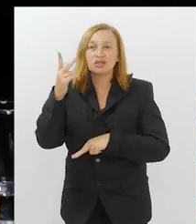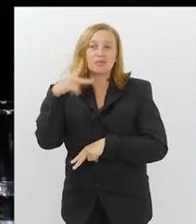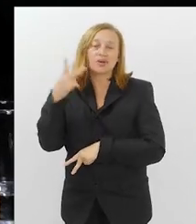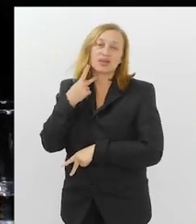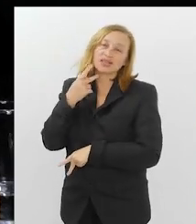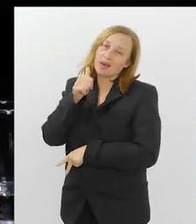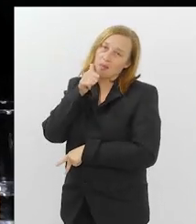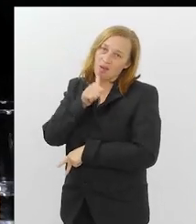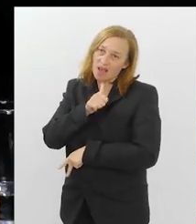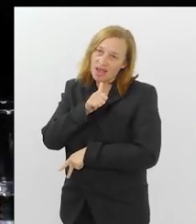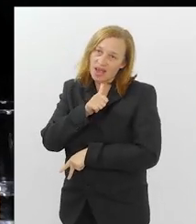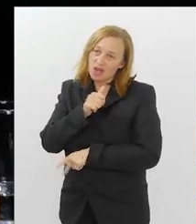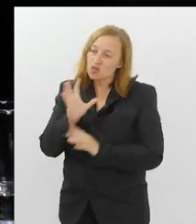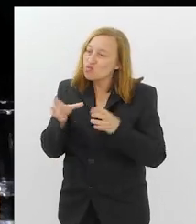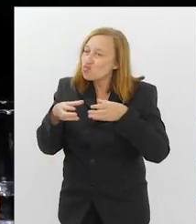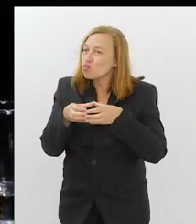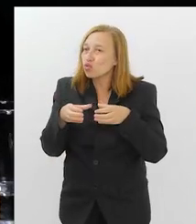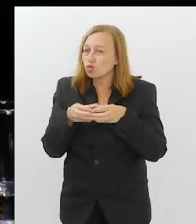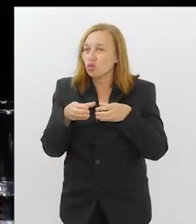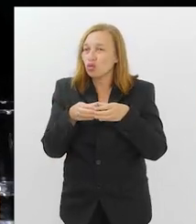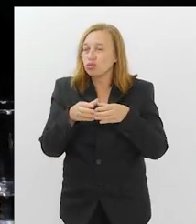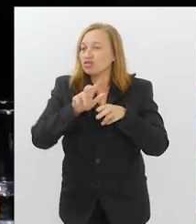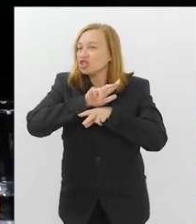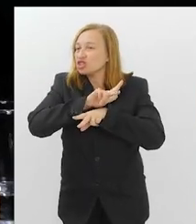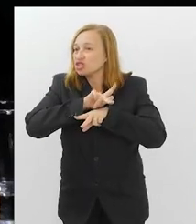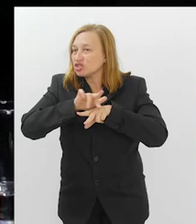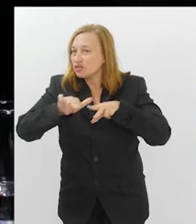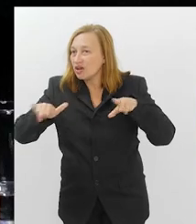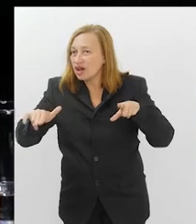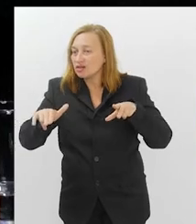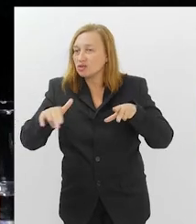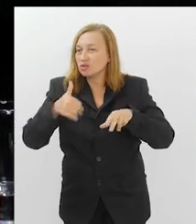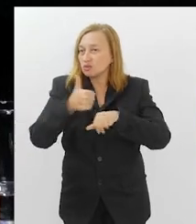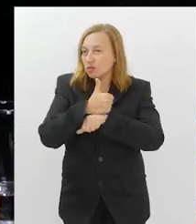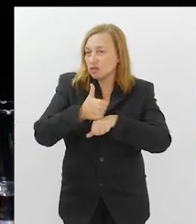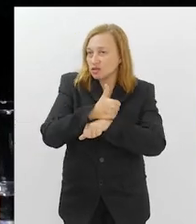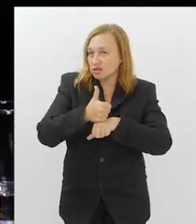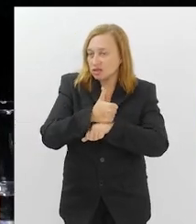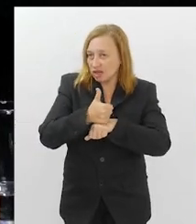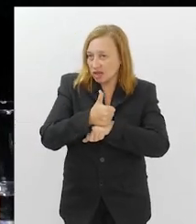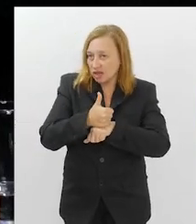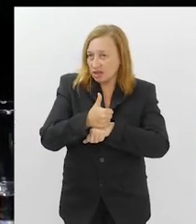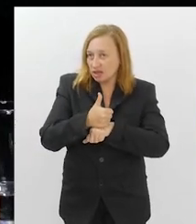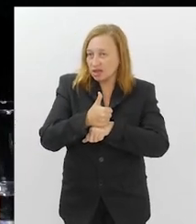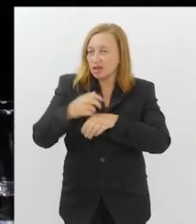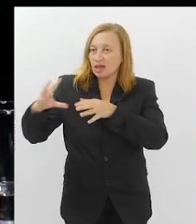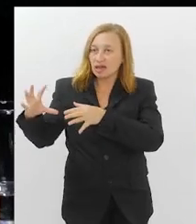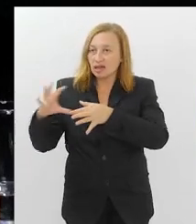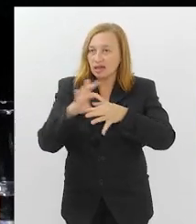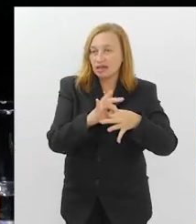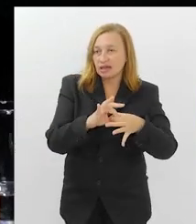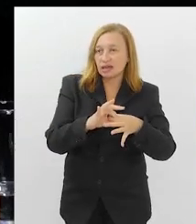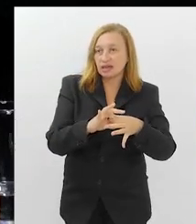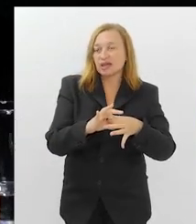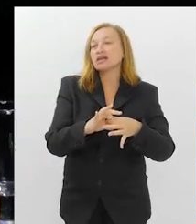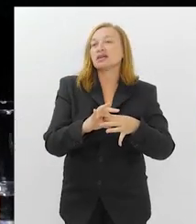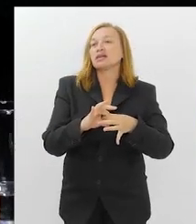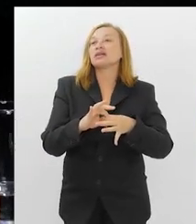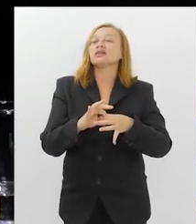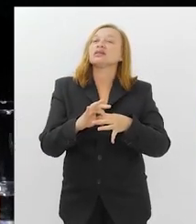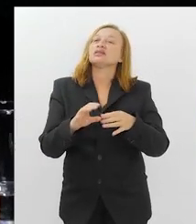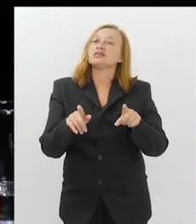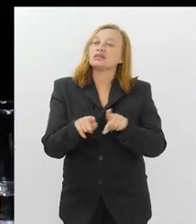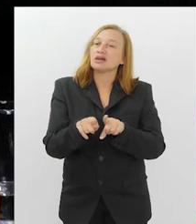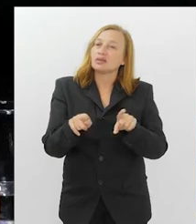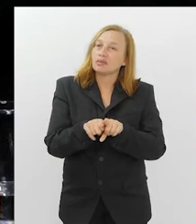casas. Por isso a importância da Procuradoria da Mulher, com equipe multidisciplinar ali trabalhando, linkada com a Procuradoria da Mulher